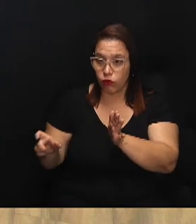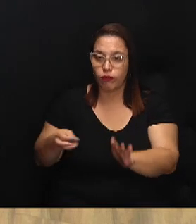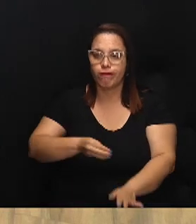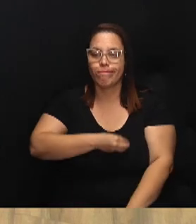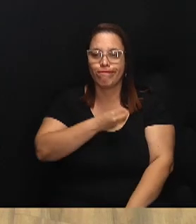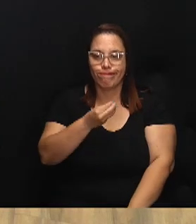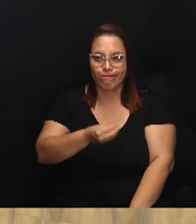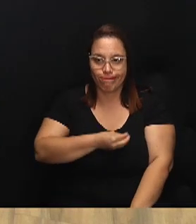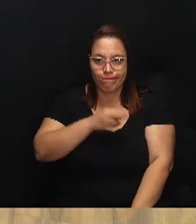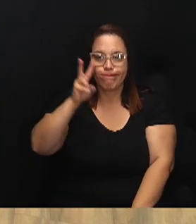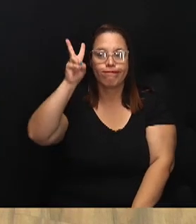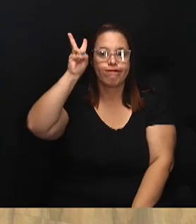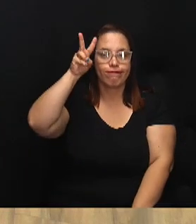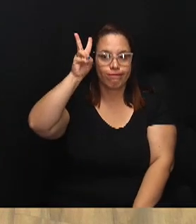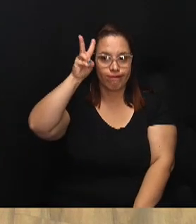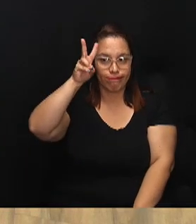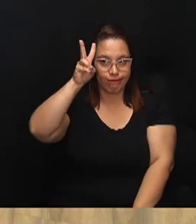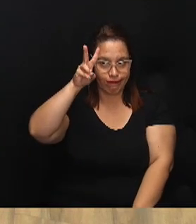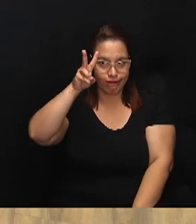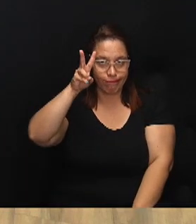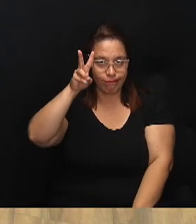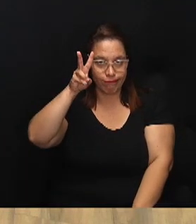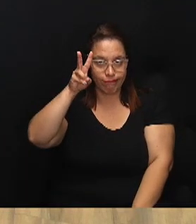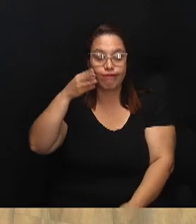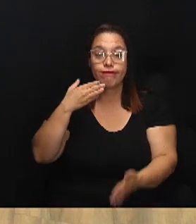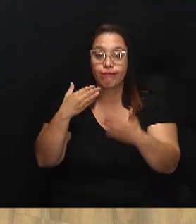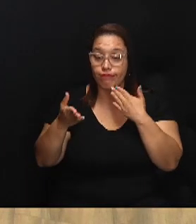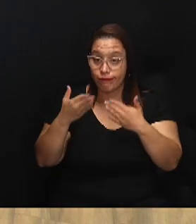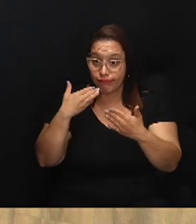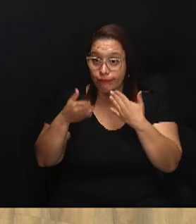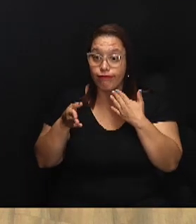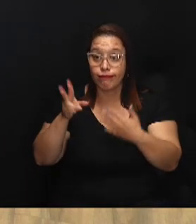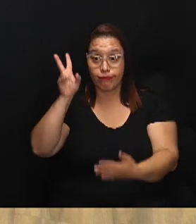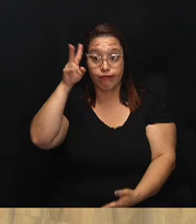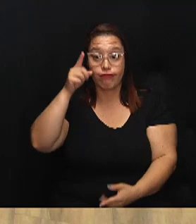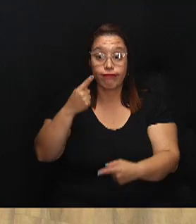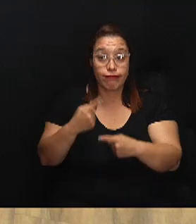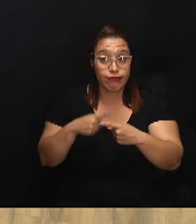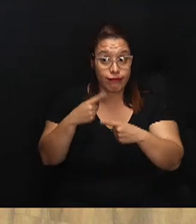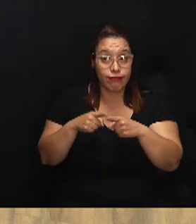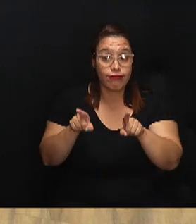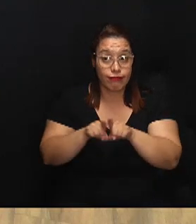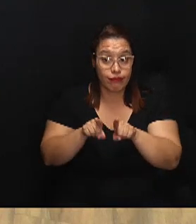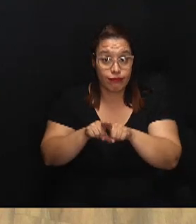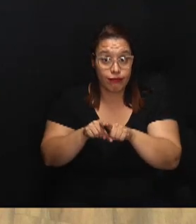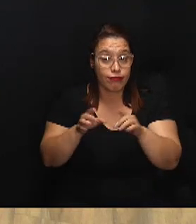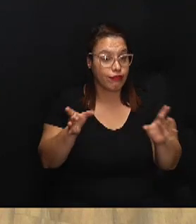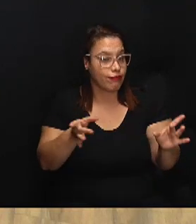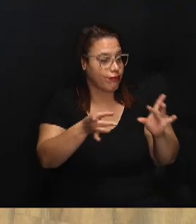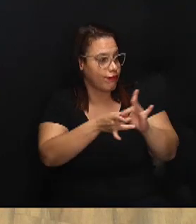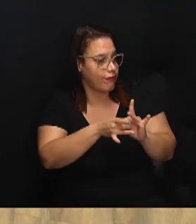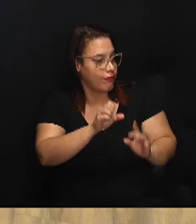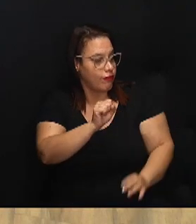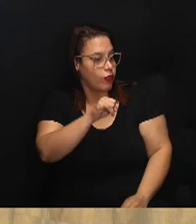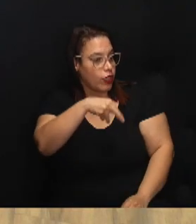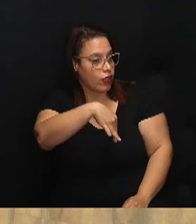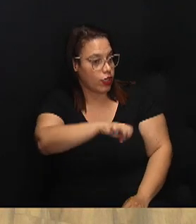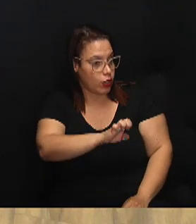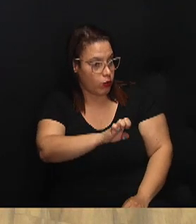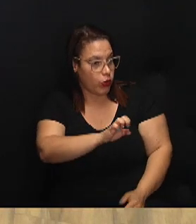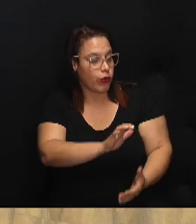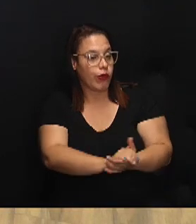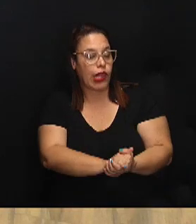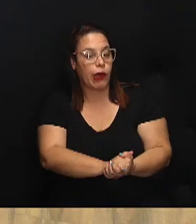uma história, vai falar contar aqui a sua história pra gente, porque a gente também está aqui ligadinho com a Simone Dantas.